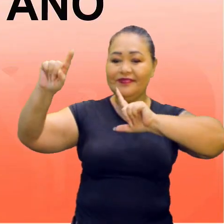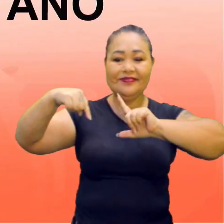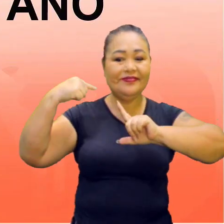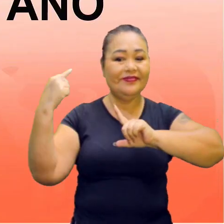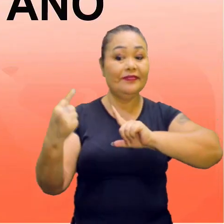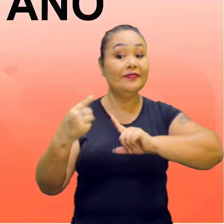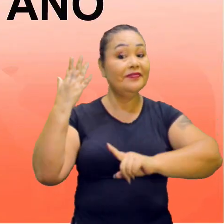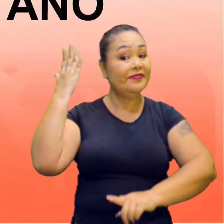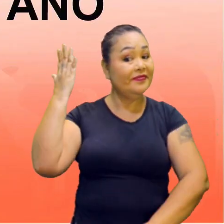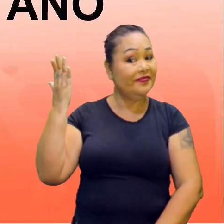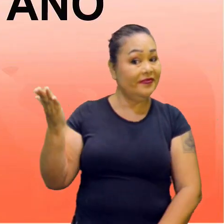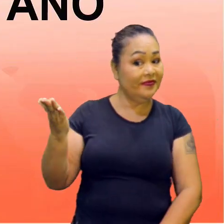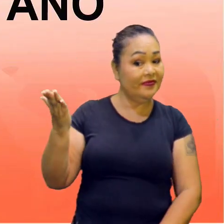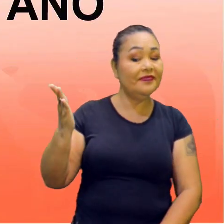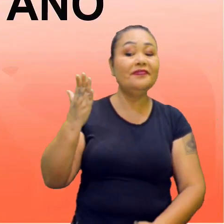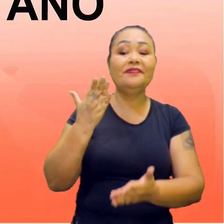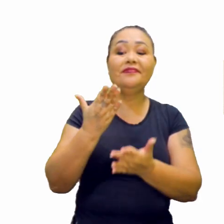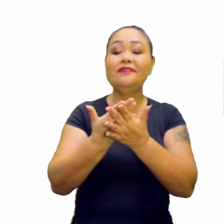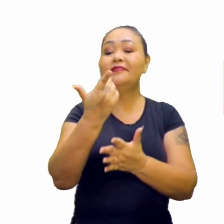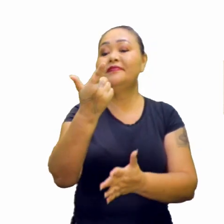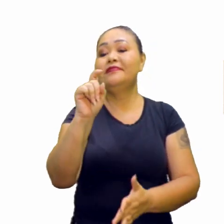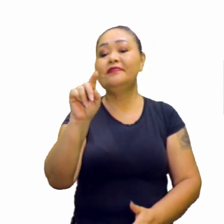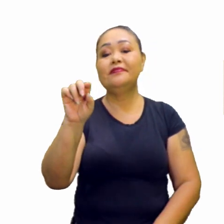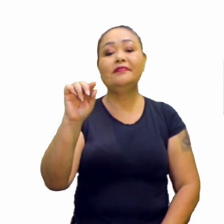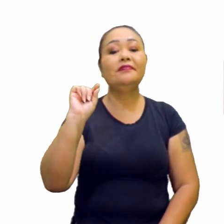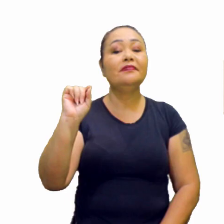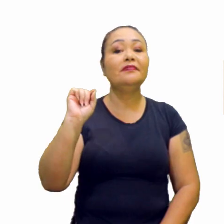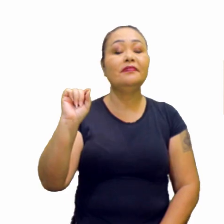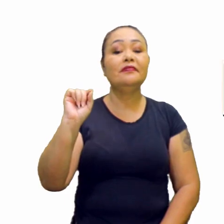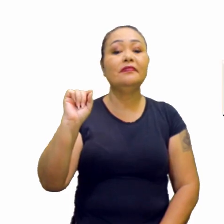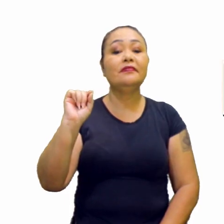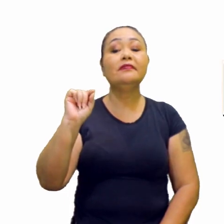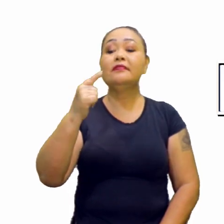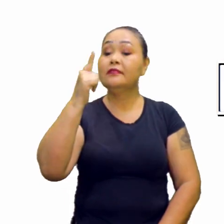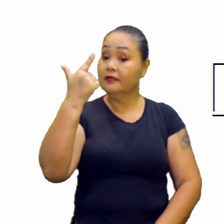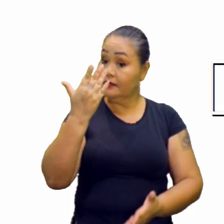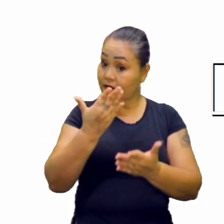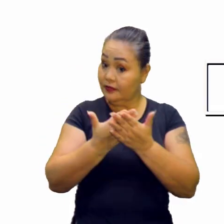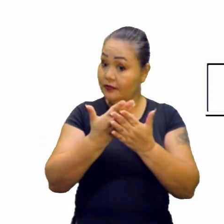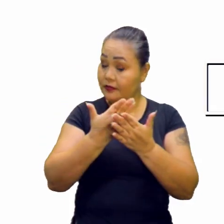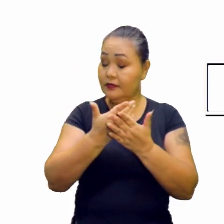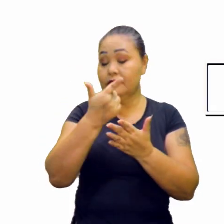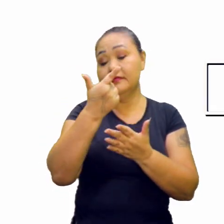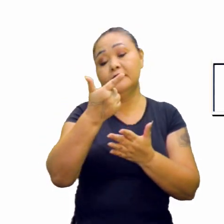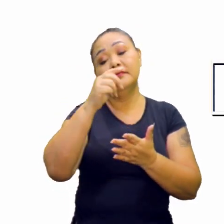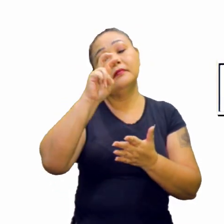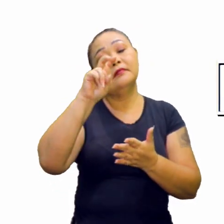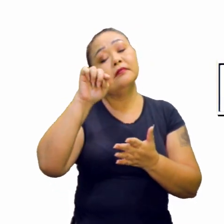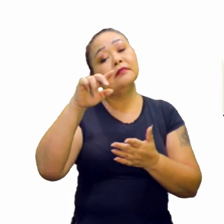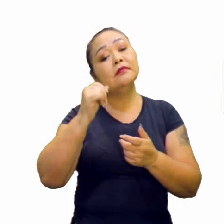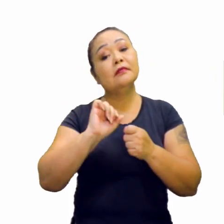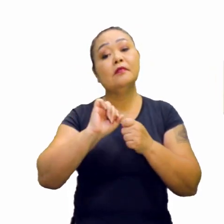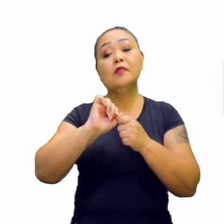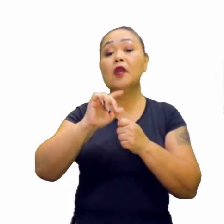pessoal. Aula 25.1. Na aula 25.1 vamos falar sobre podas.